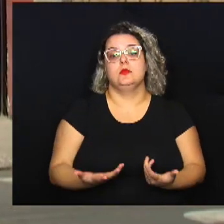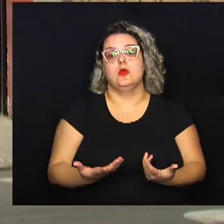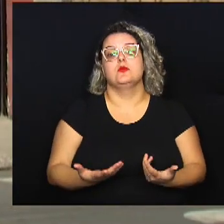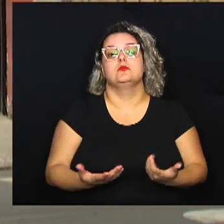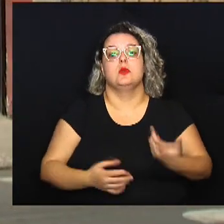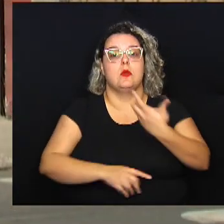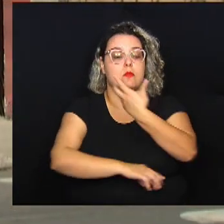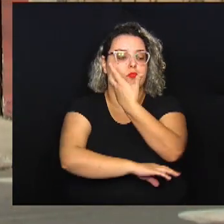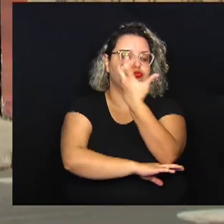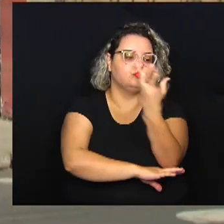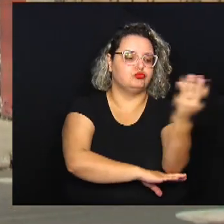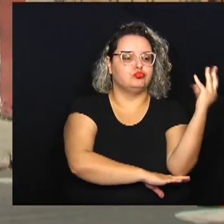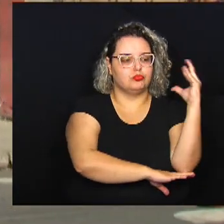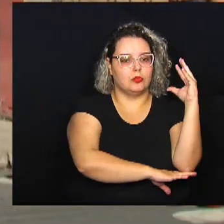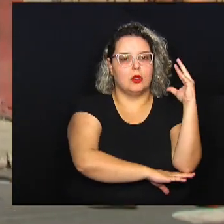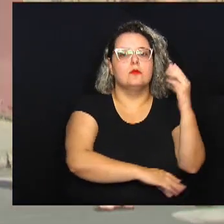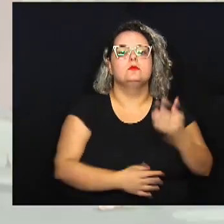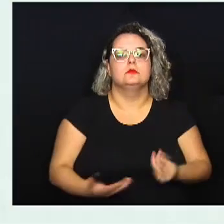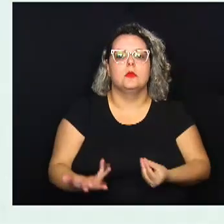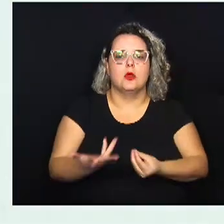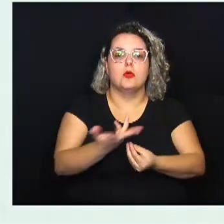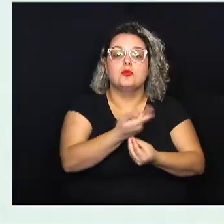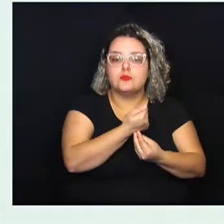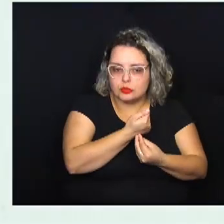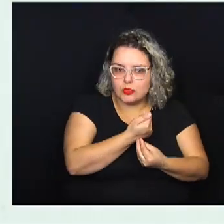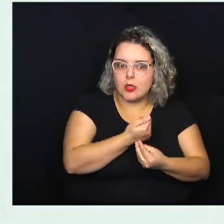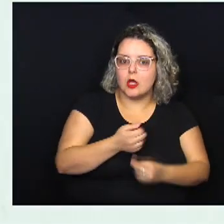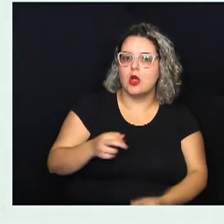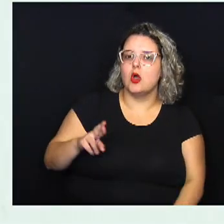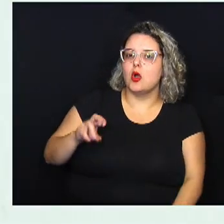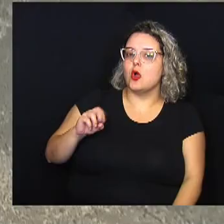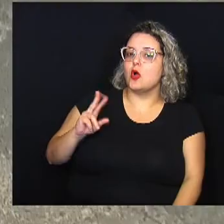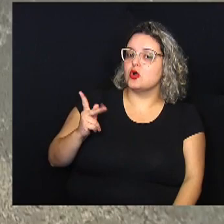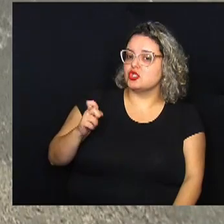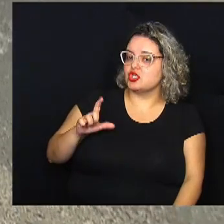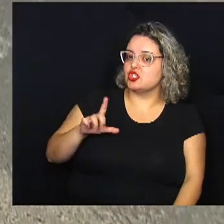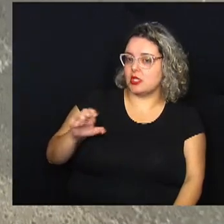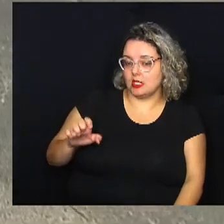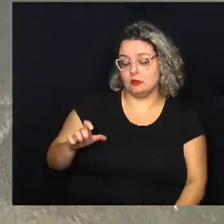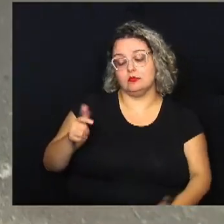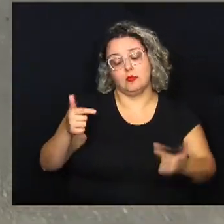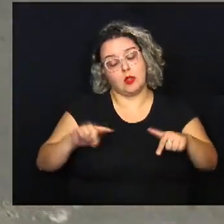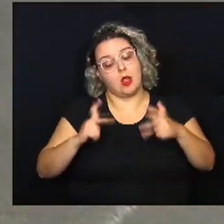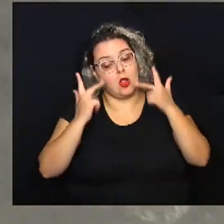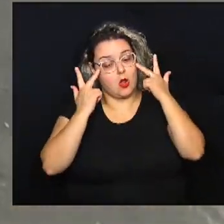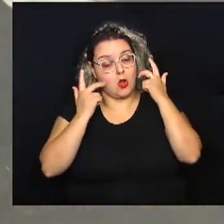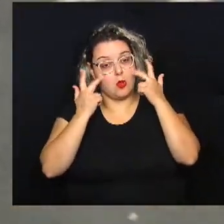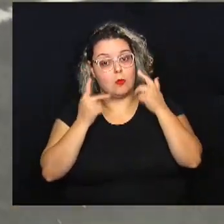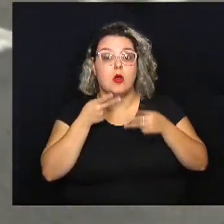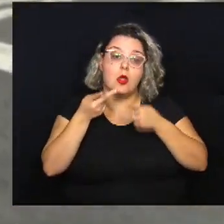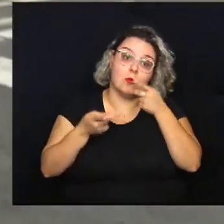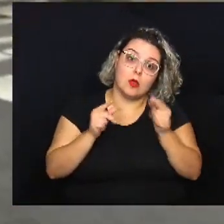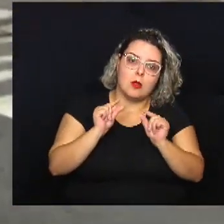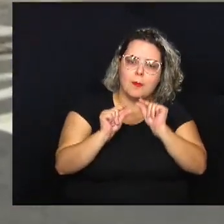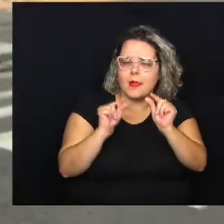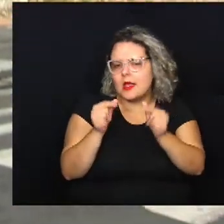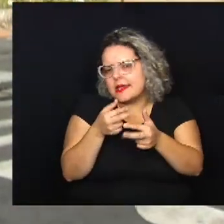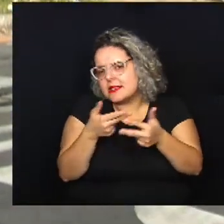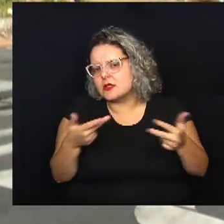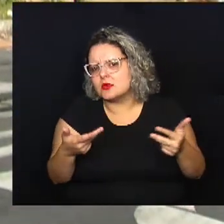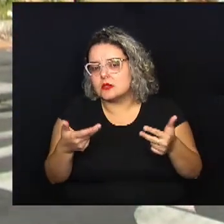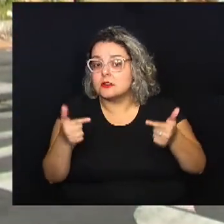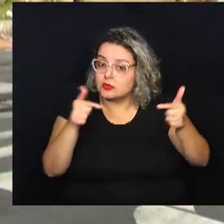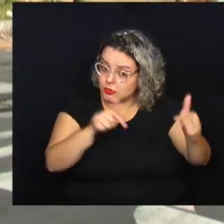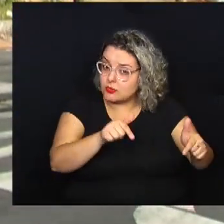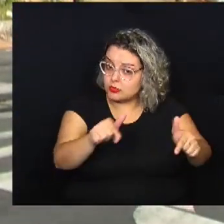são da artista visual Rochelle Coste, com o tema Lugar Comum, que fala sobre pequenos acontecimentos no